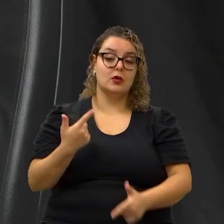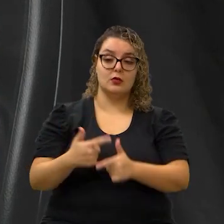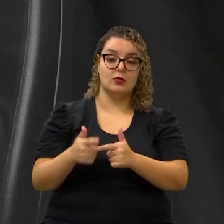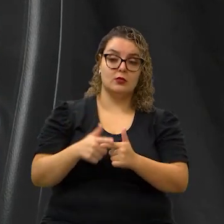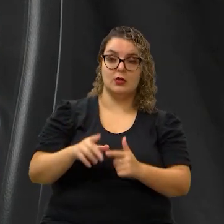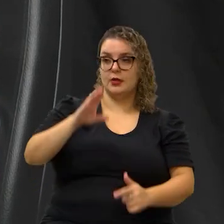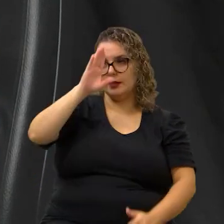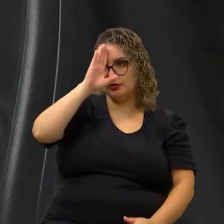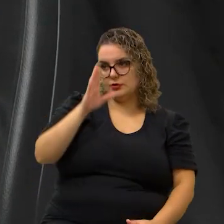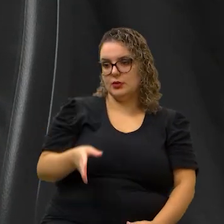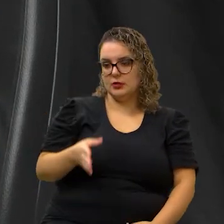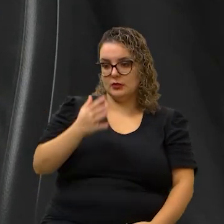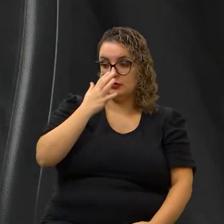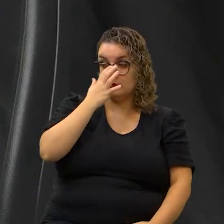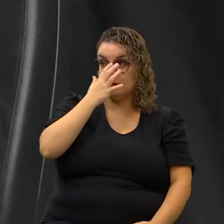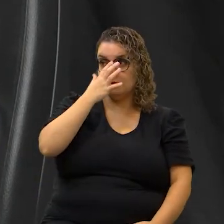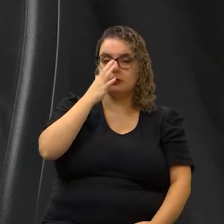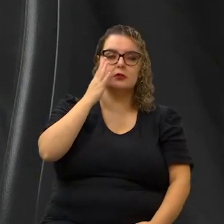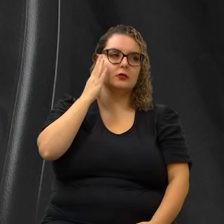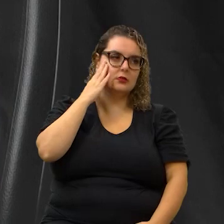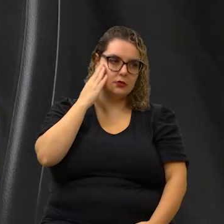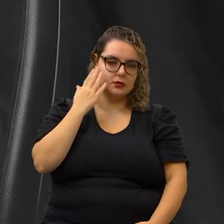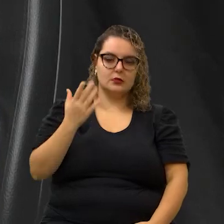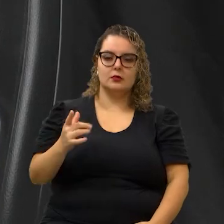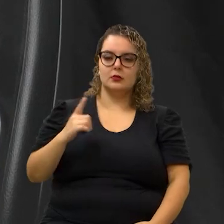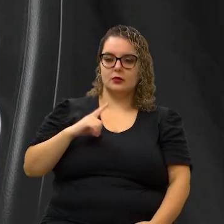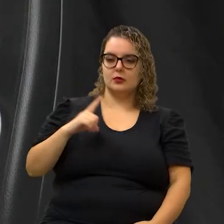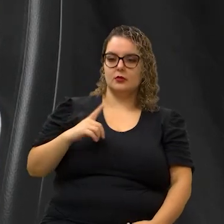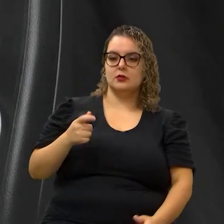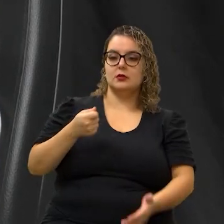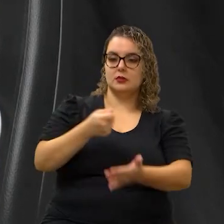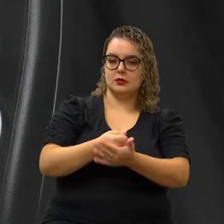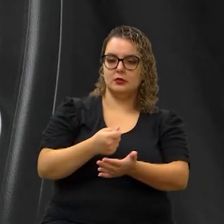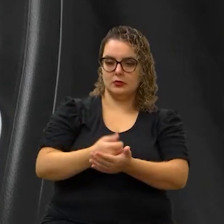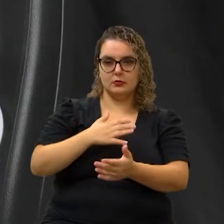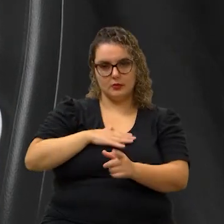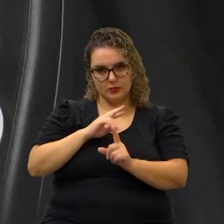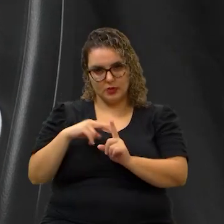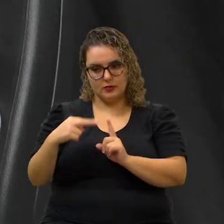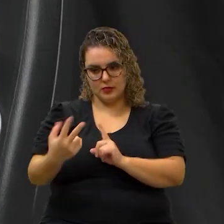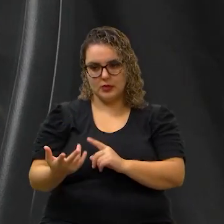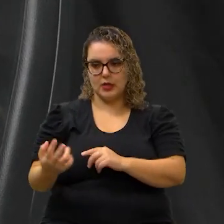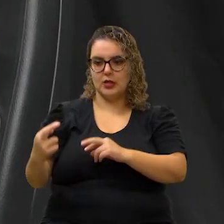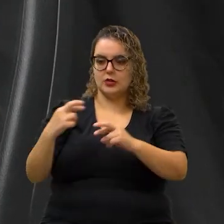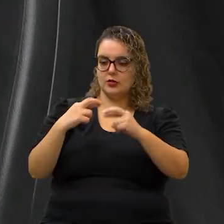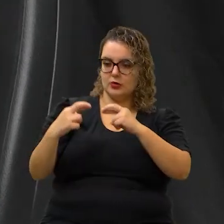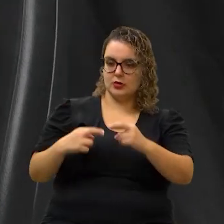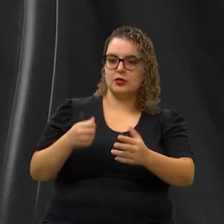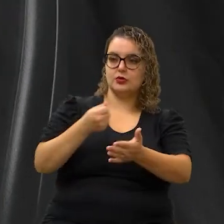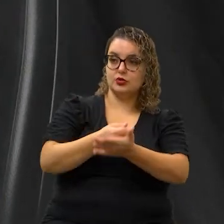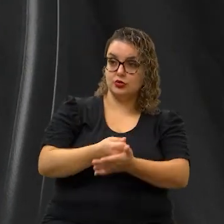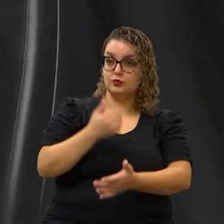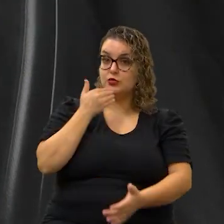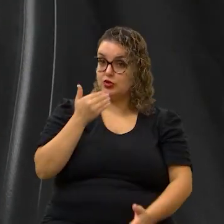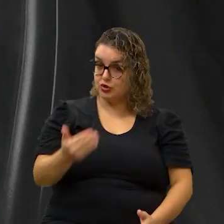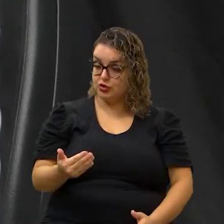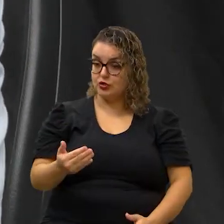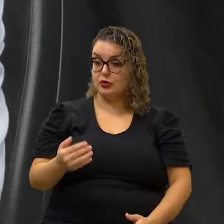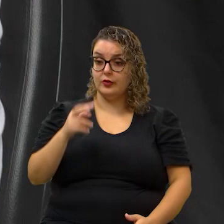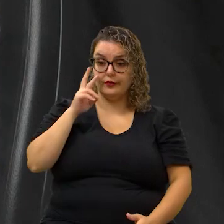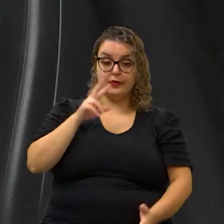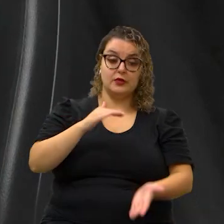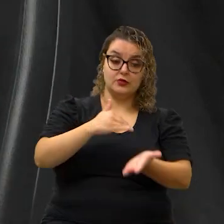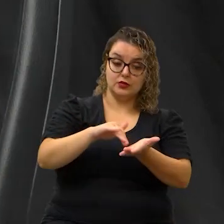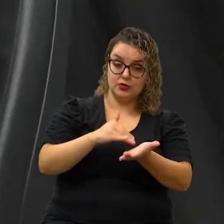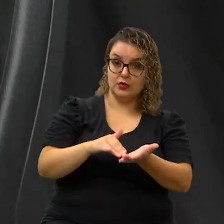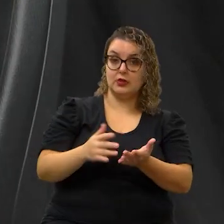entregar e resolver os problemas diretamente, né? Você tem a obrigação, na minha visão, né, de fiscalizar, de cobrar,